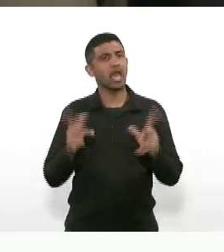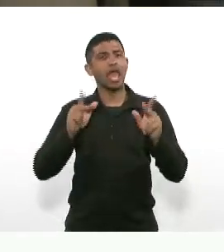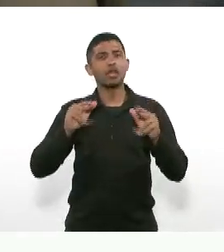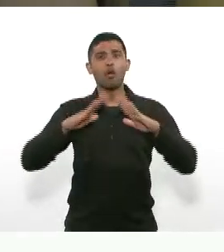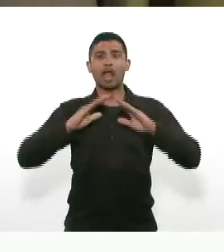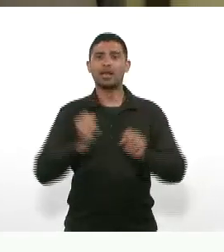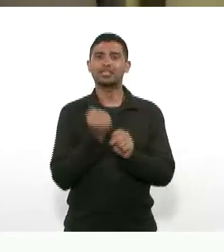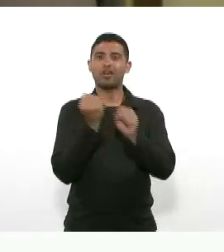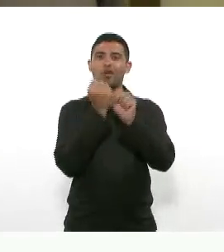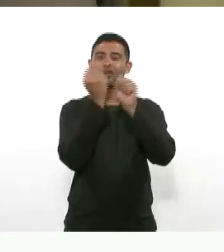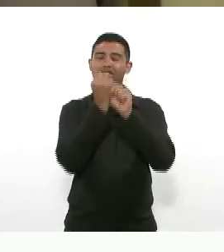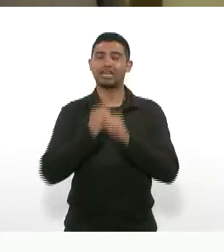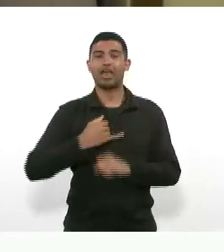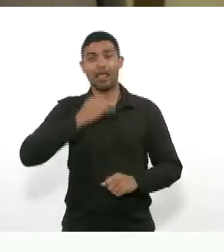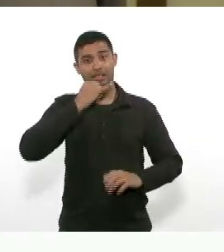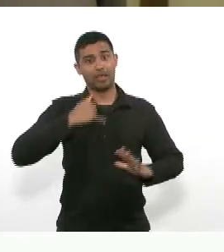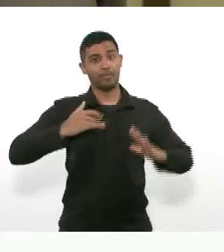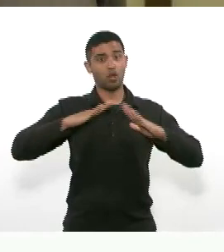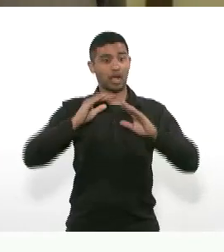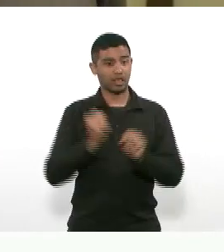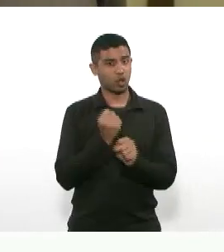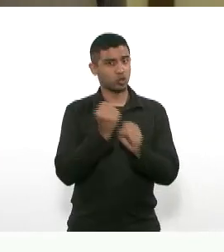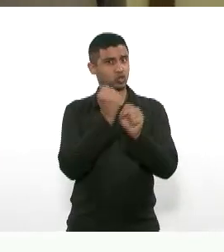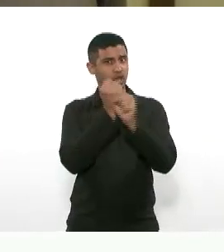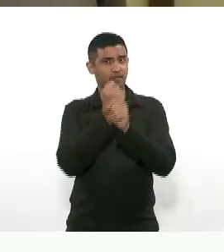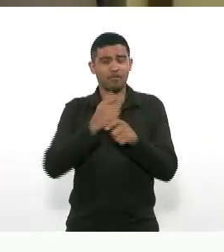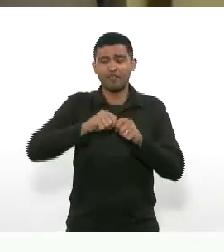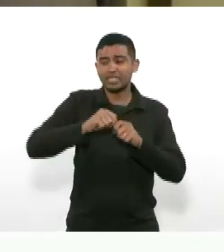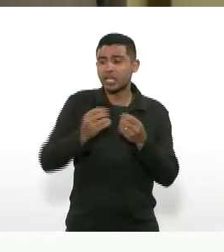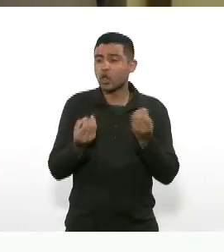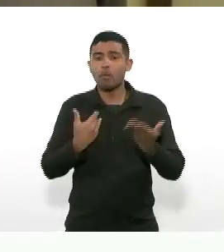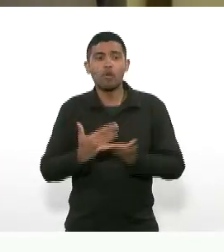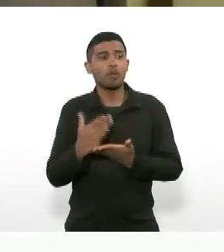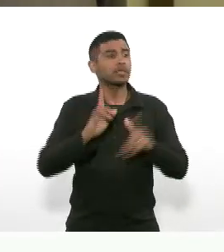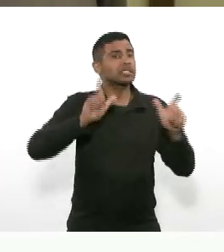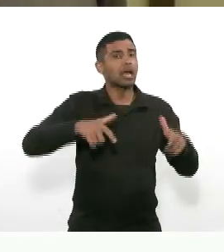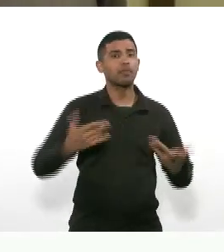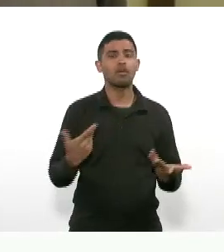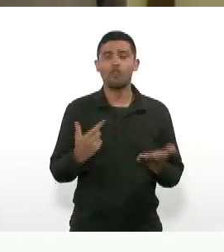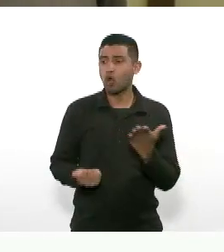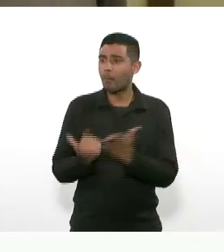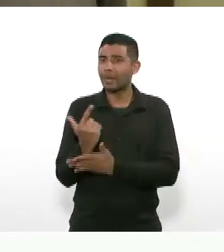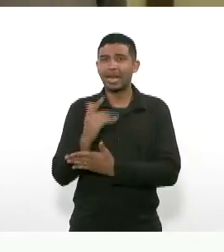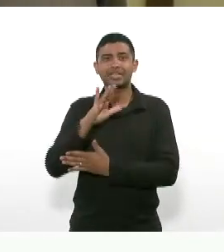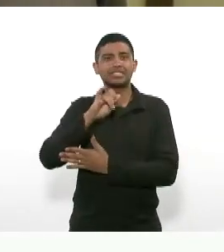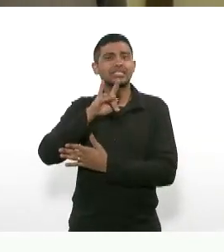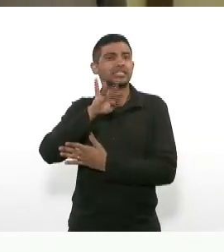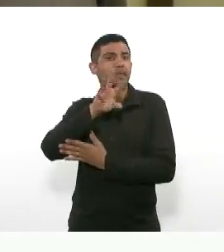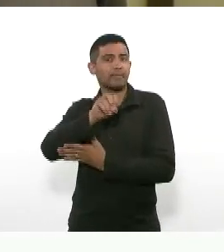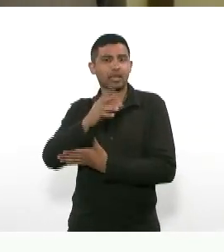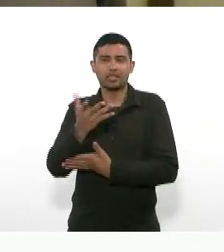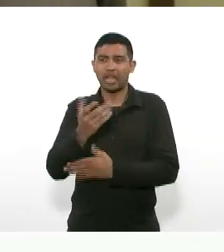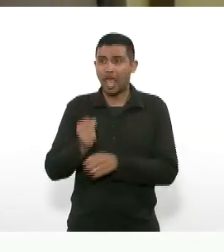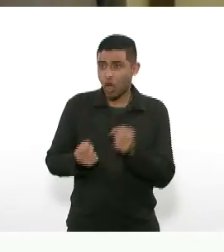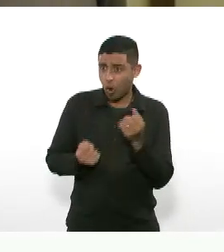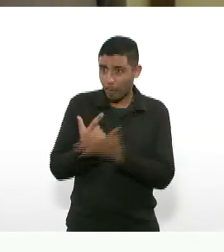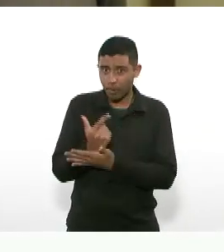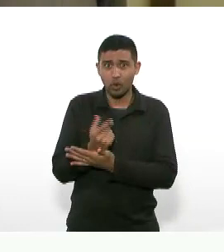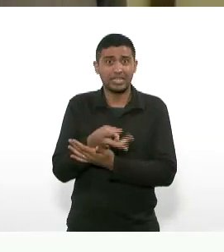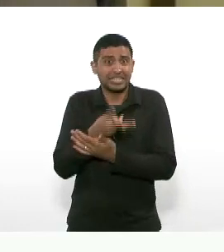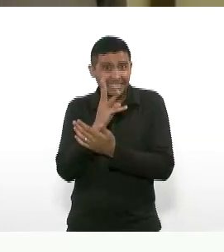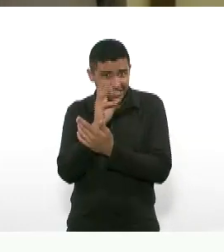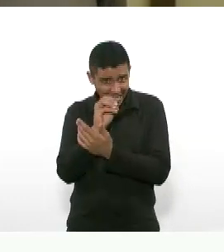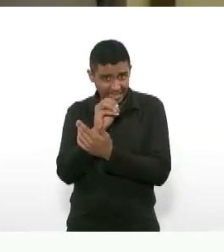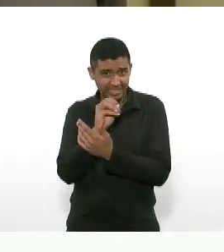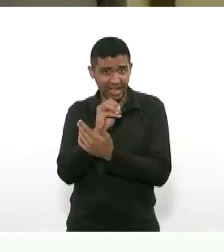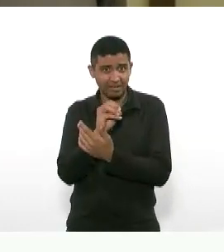casa. Vou construir uma casa, vou fazer uma obra. Começa por onde? Vou comprar cimento. Comprou 30 sacos de